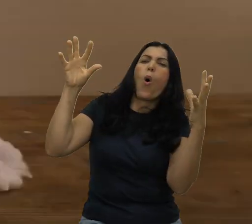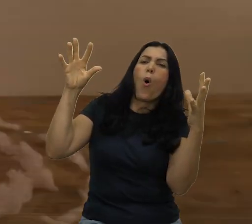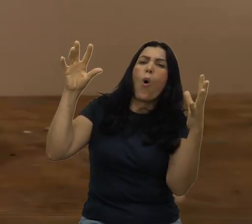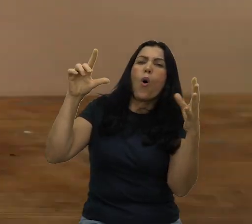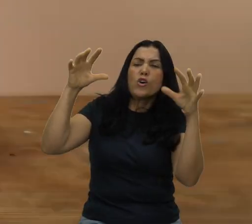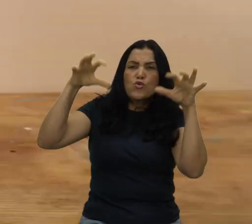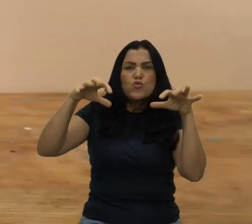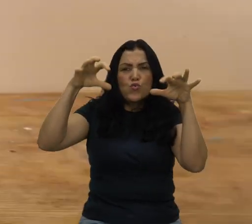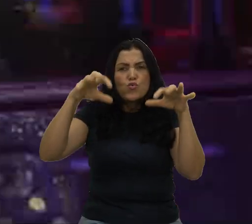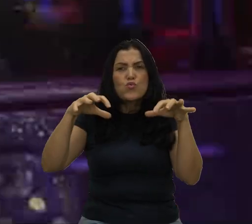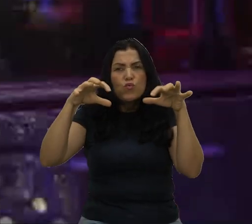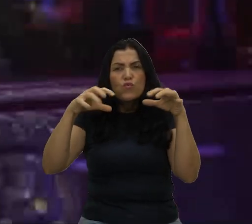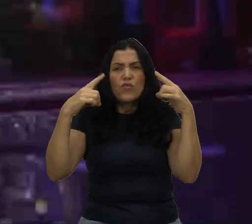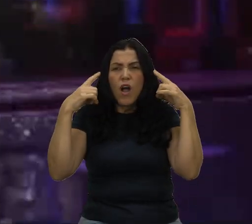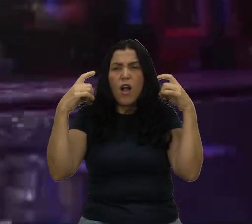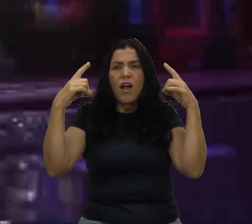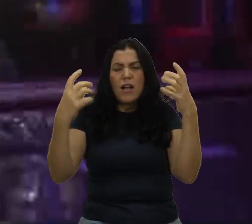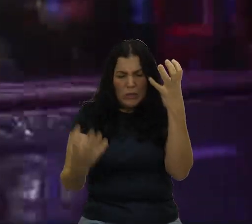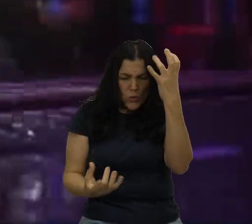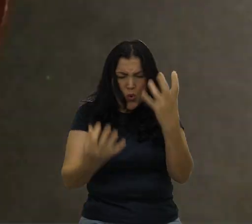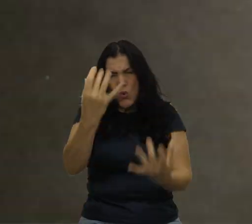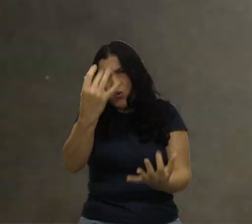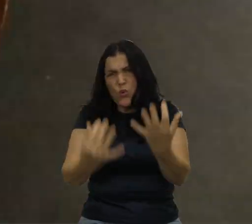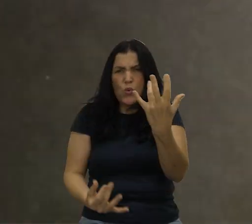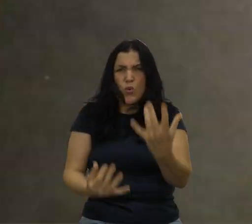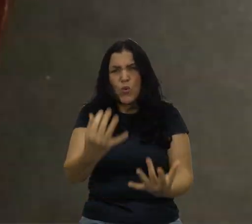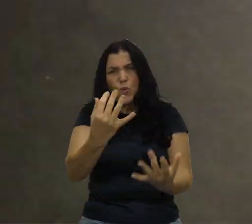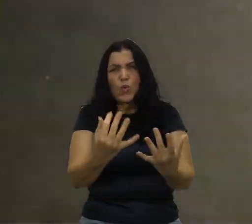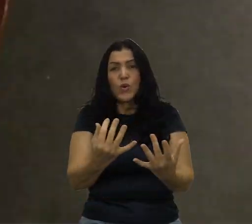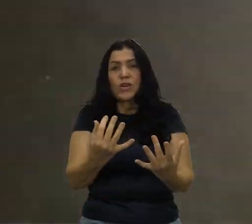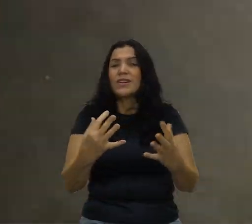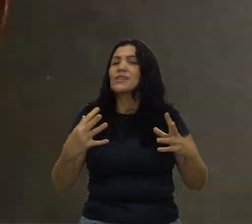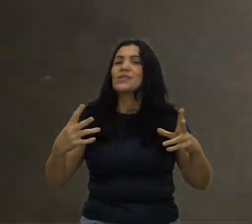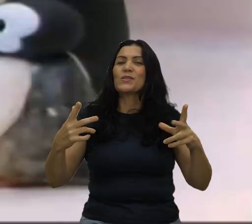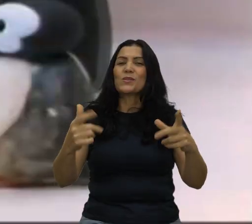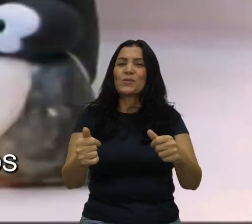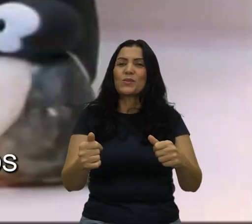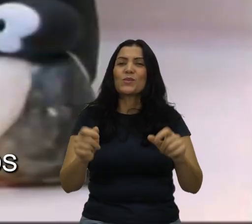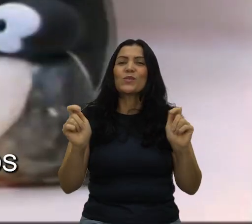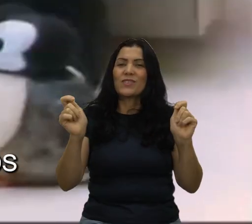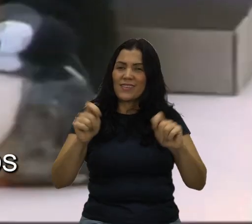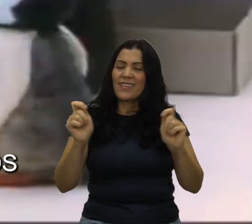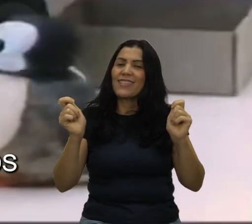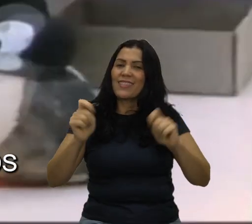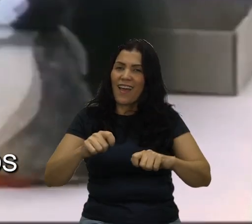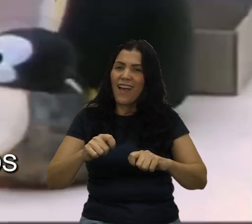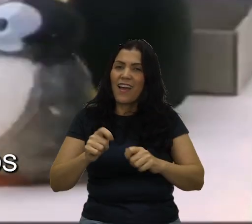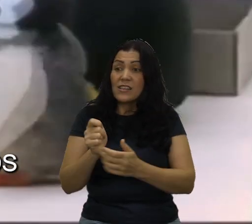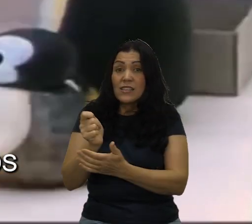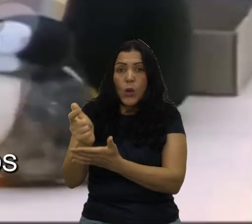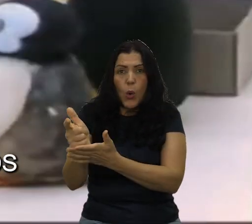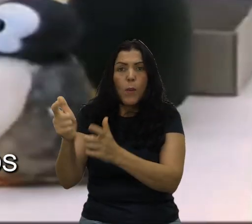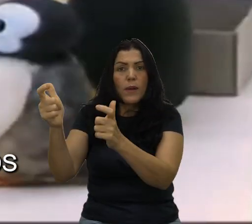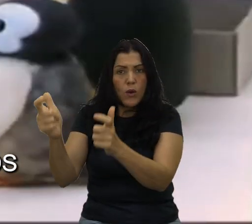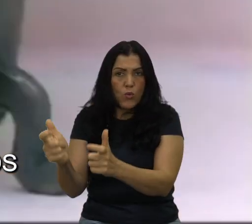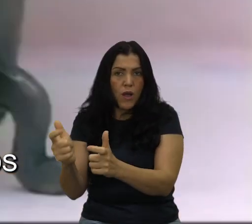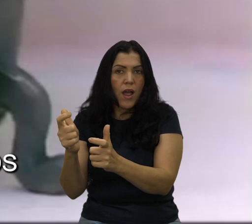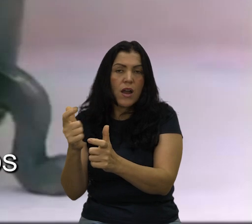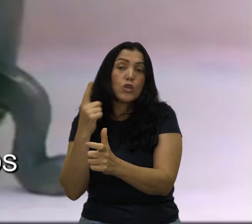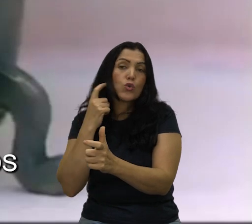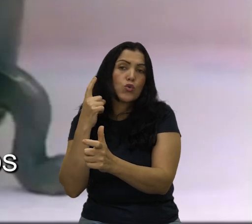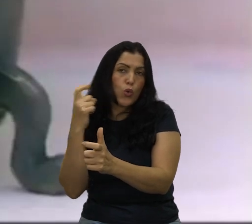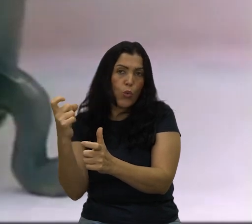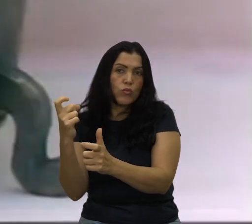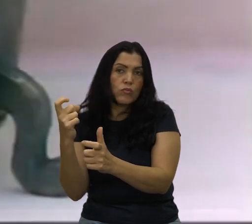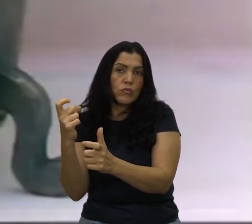uma explosão, a chuva, um incêndio, enfim. Todos eles podem ser comprados de